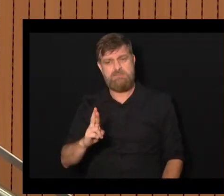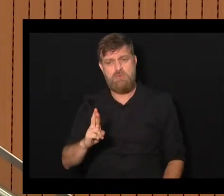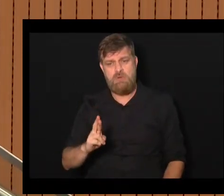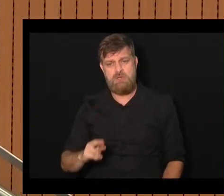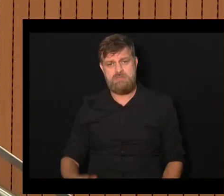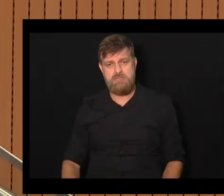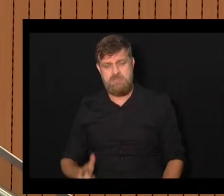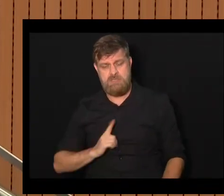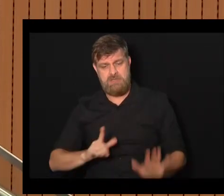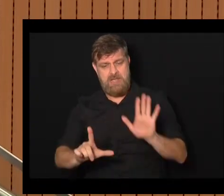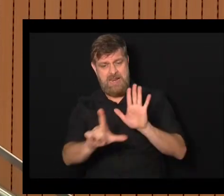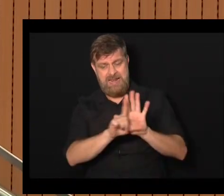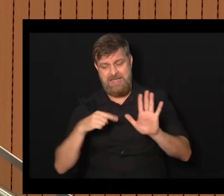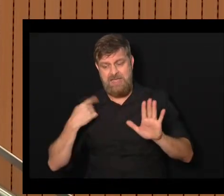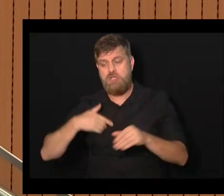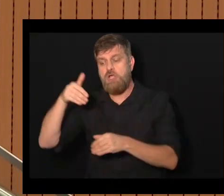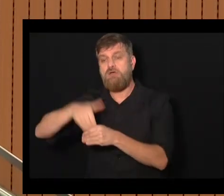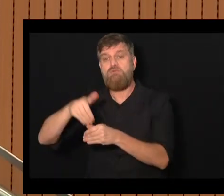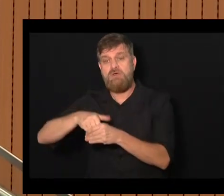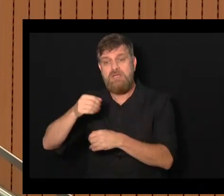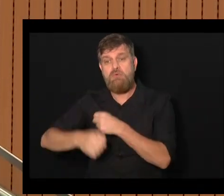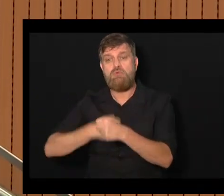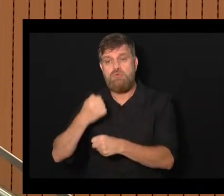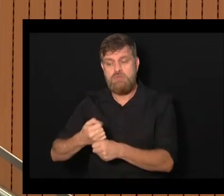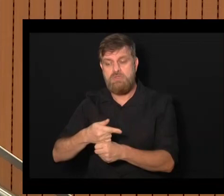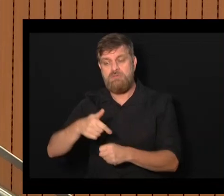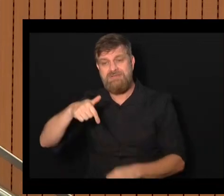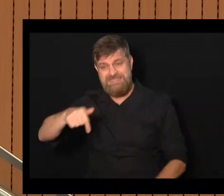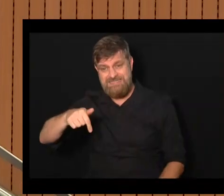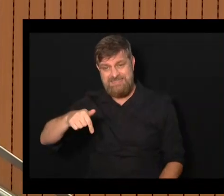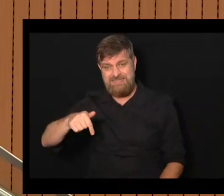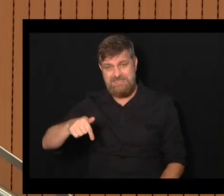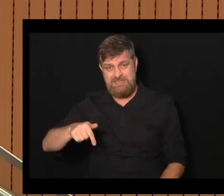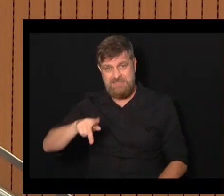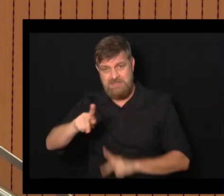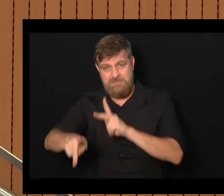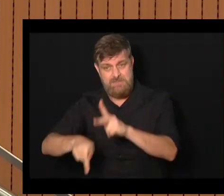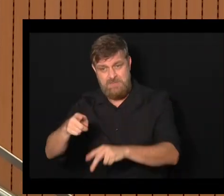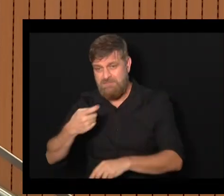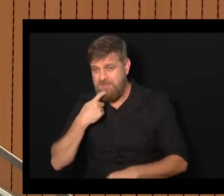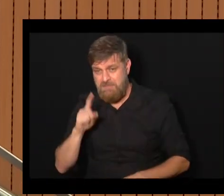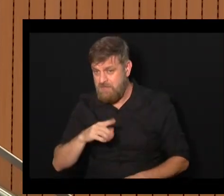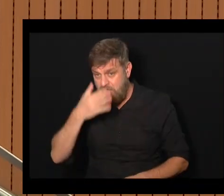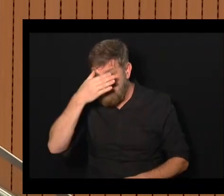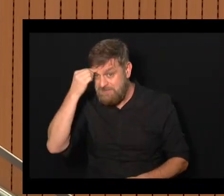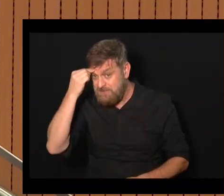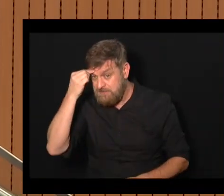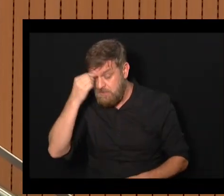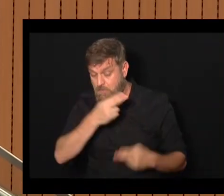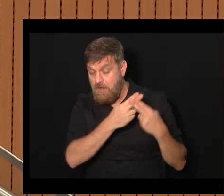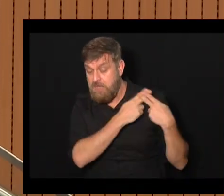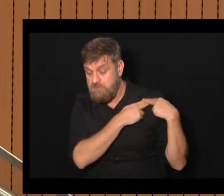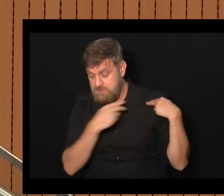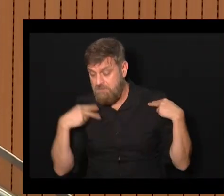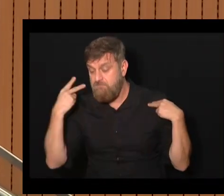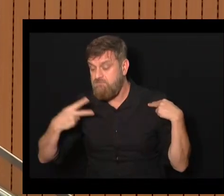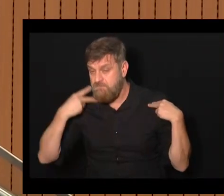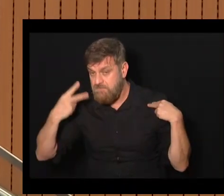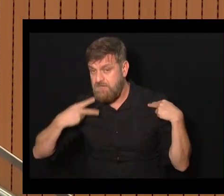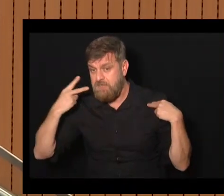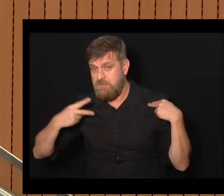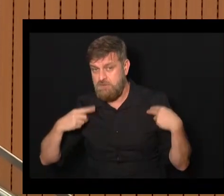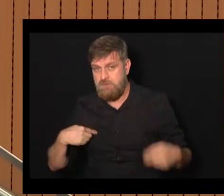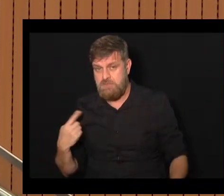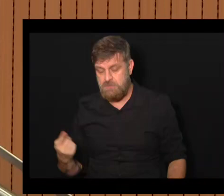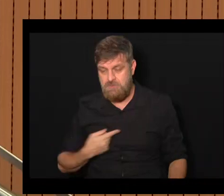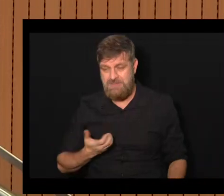à legislação que nós aprovamos em 2017. A cidade ainda não esqueceu e a responsabilidade está conosco. Nós